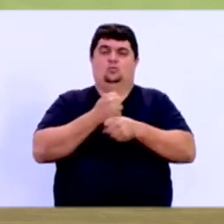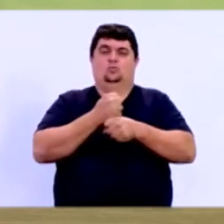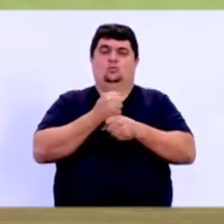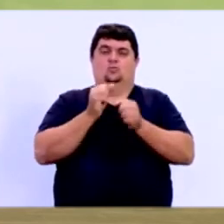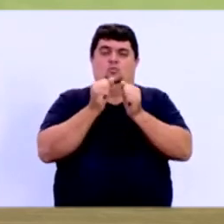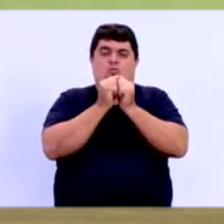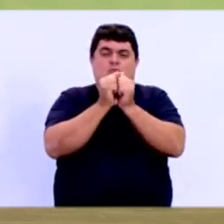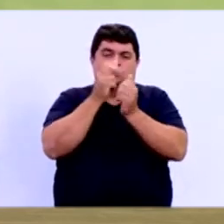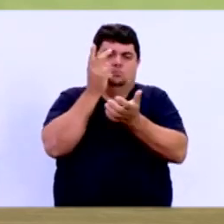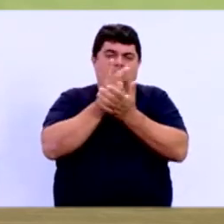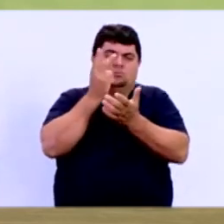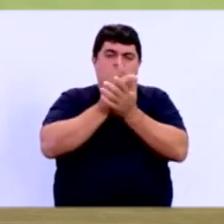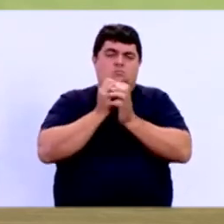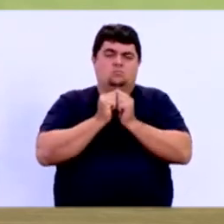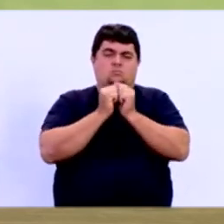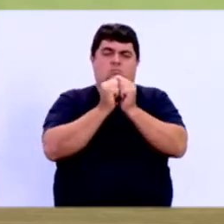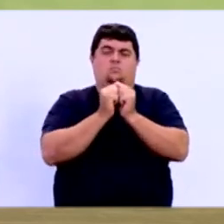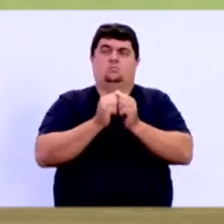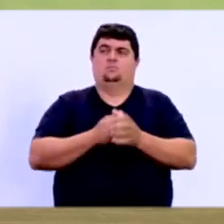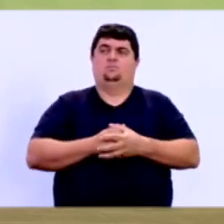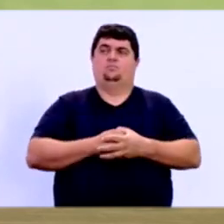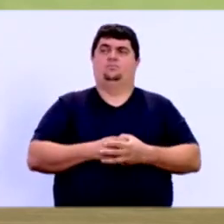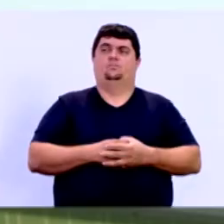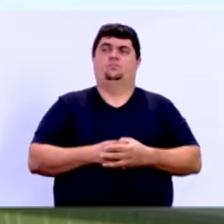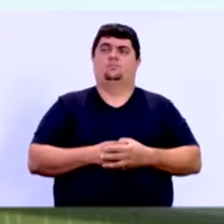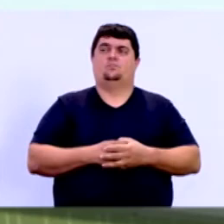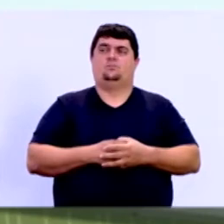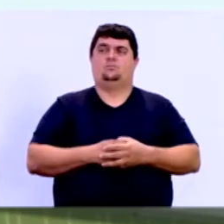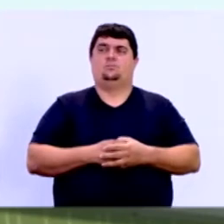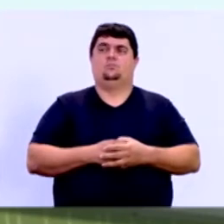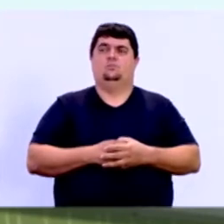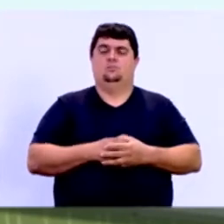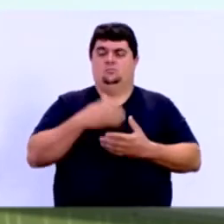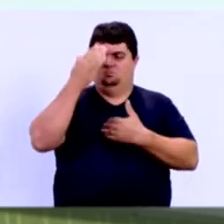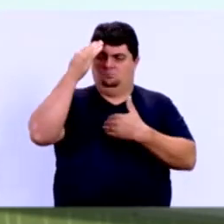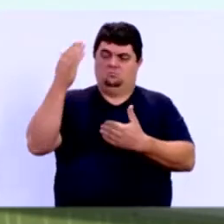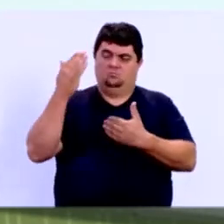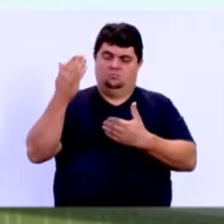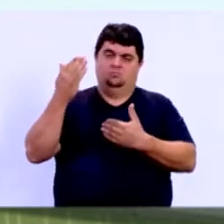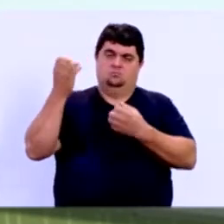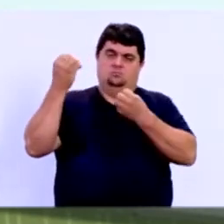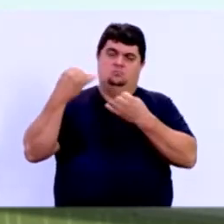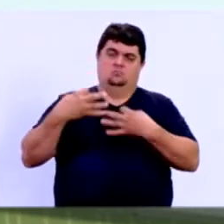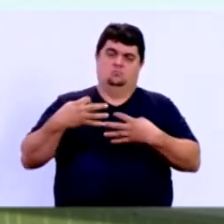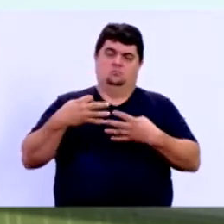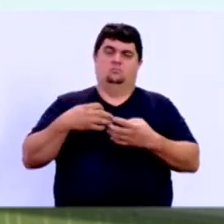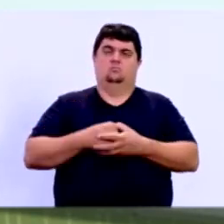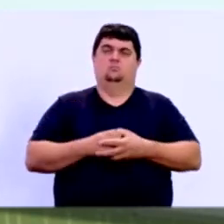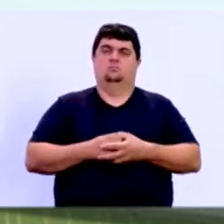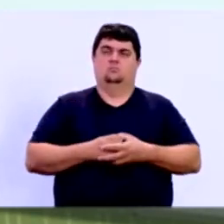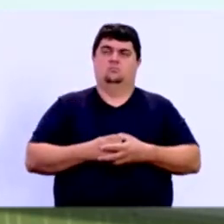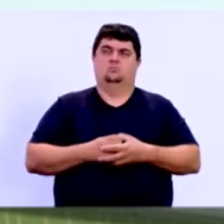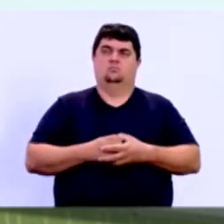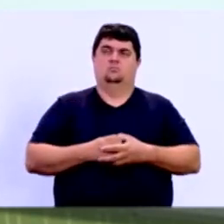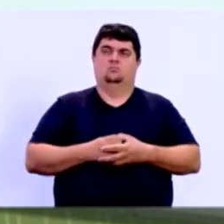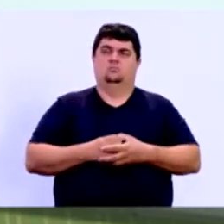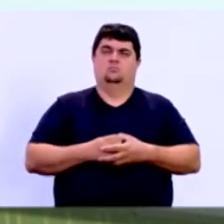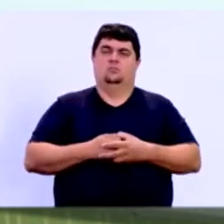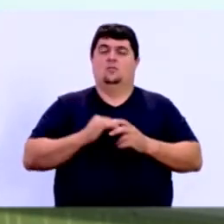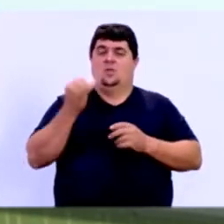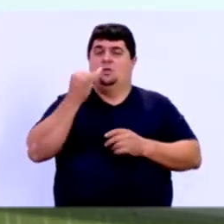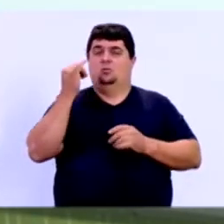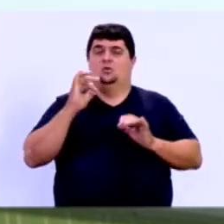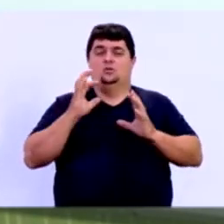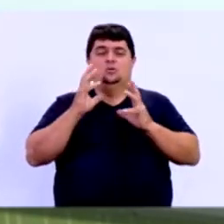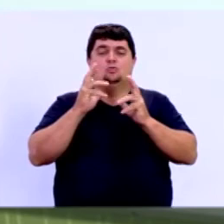no planejamento estratégico. Legal, legal. Muito bom, professor Igor. Obrigado pela participação. É isso mesmo, né? É importante que todos os